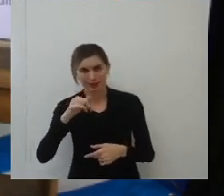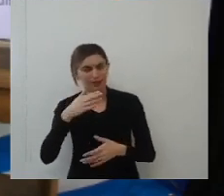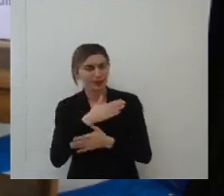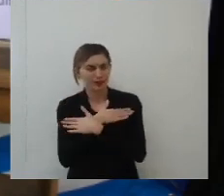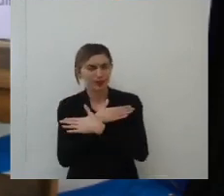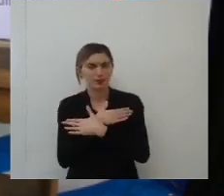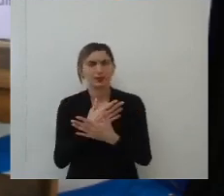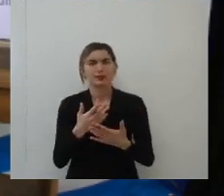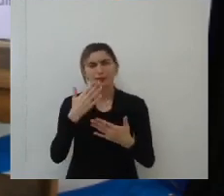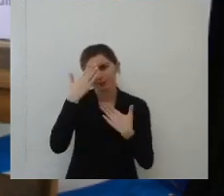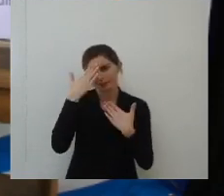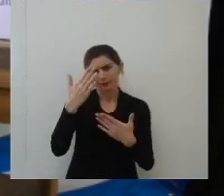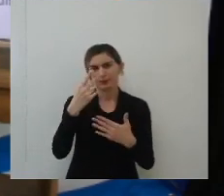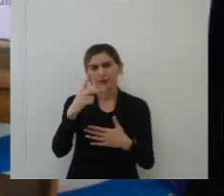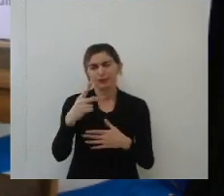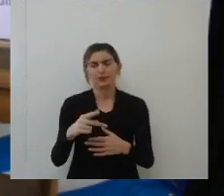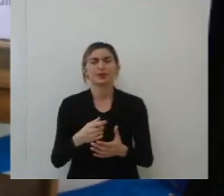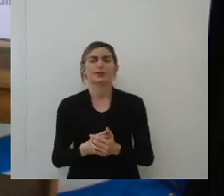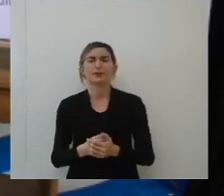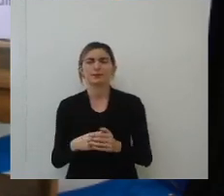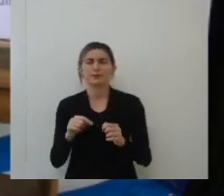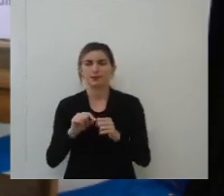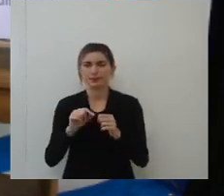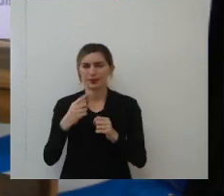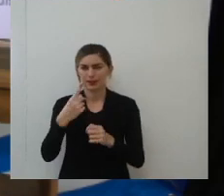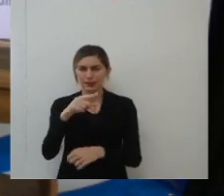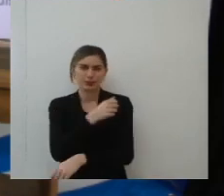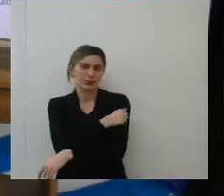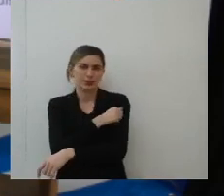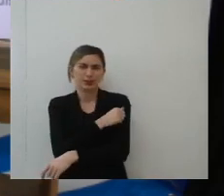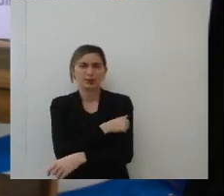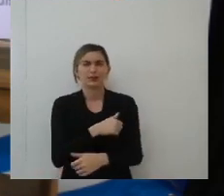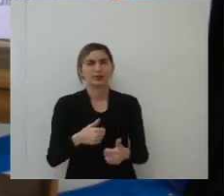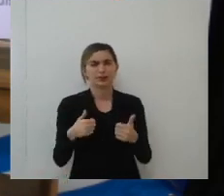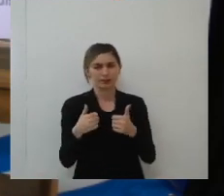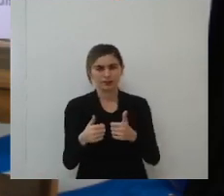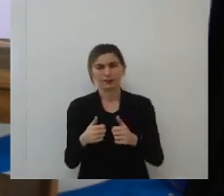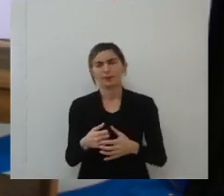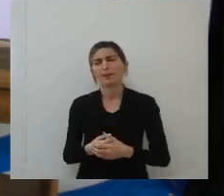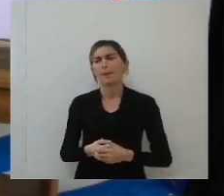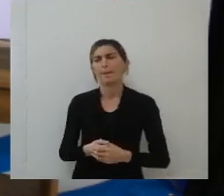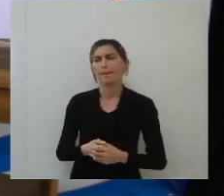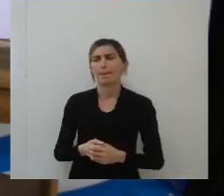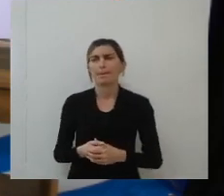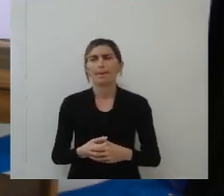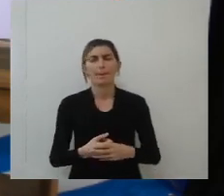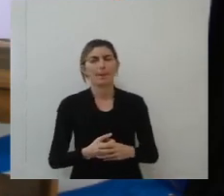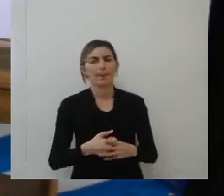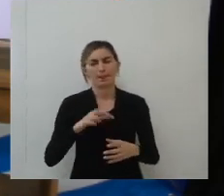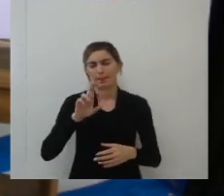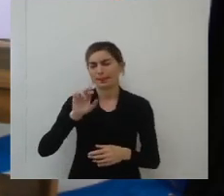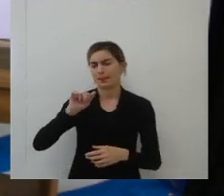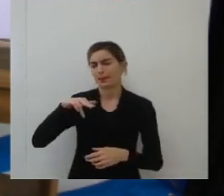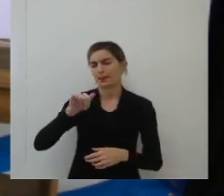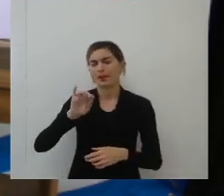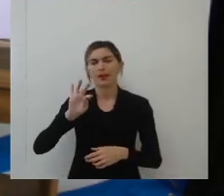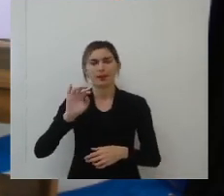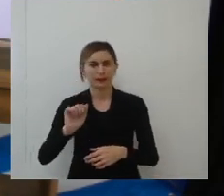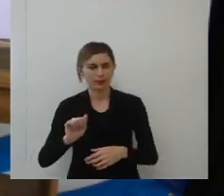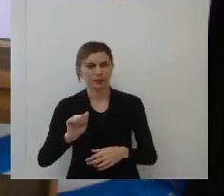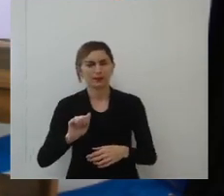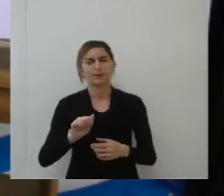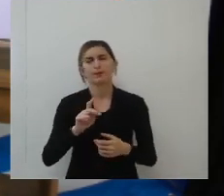querido. Agradeço a você por tudo que você está fazendo aí pelos seus alunos, viu? Renata, da